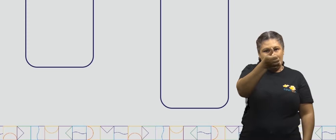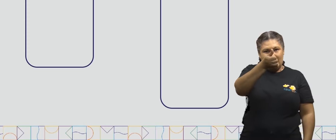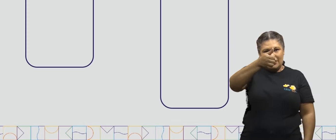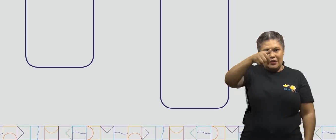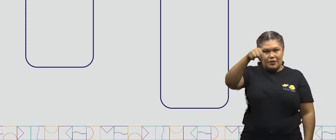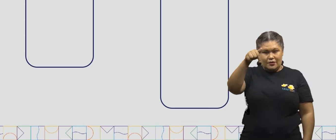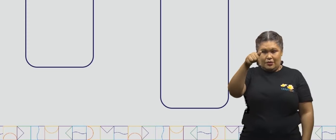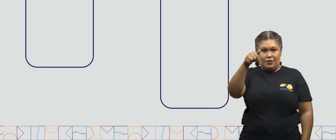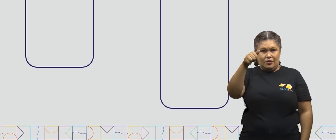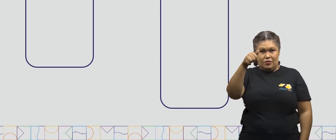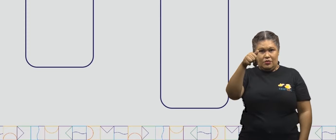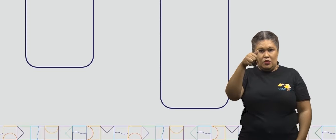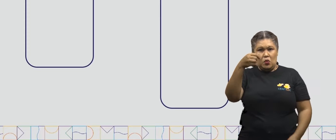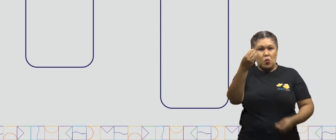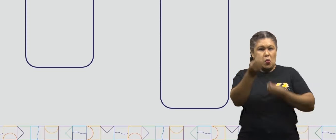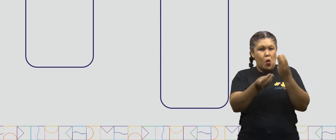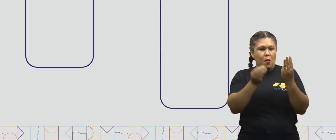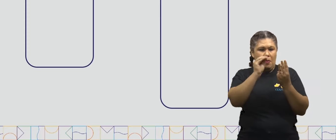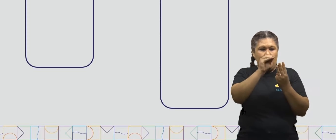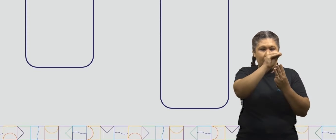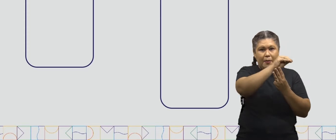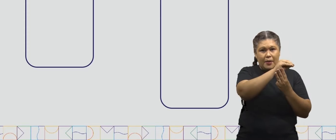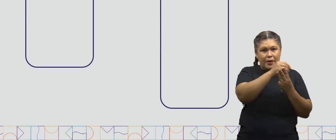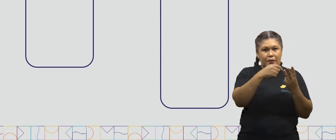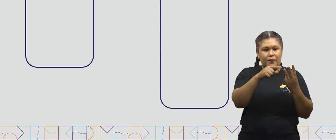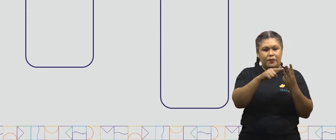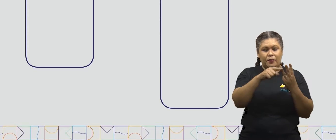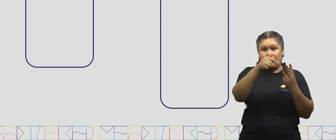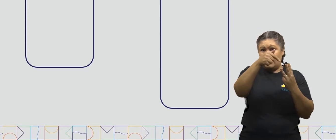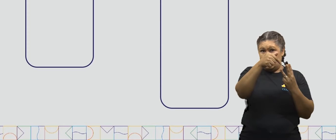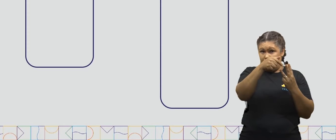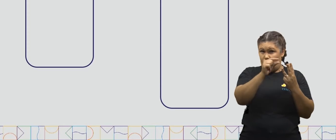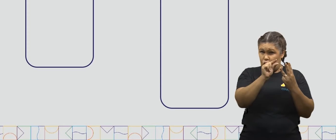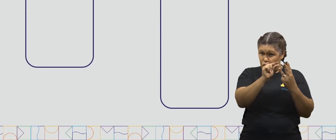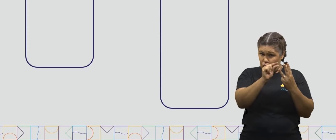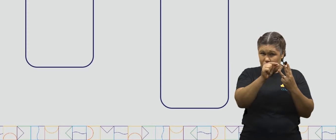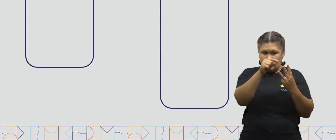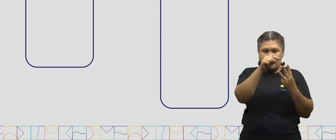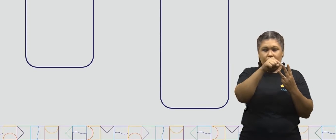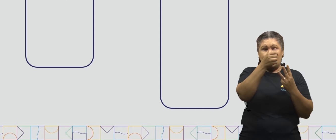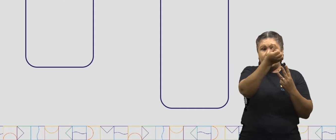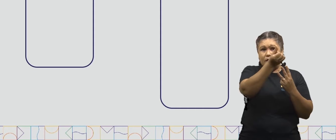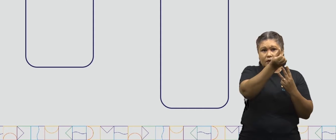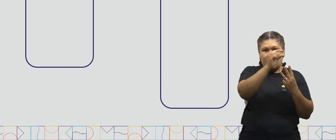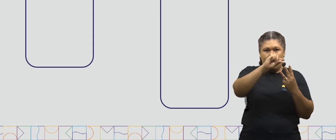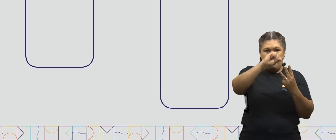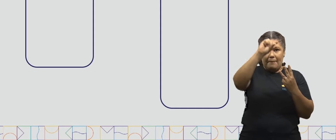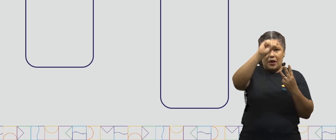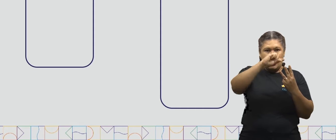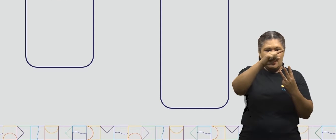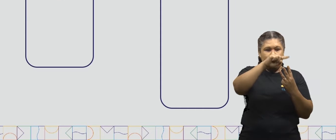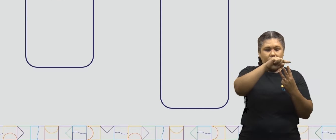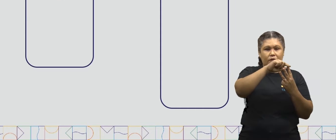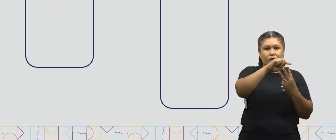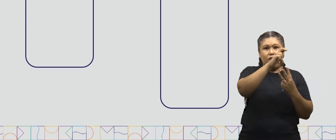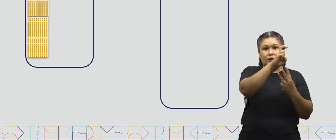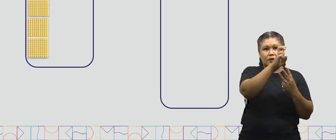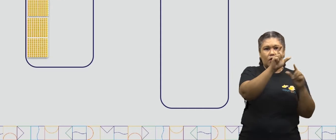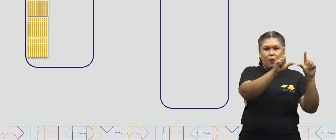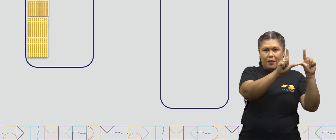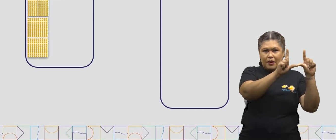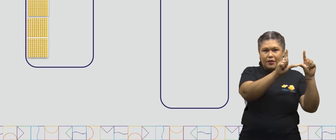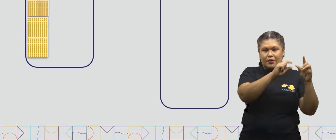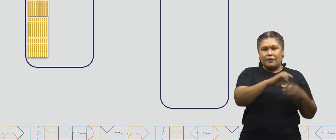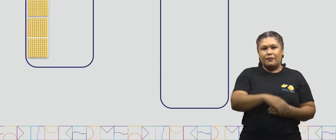567, que pode ser representado por 7 cubinhos, 6 barras e